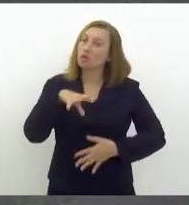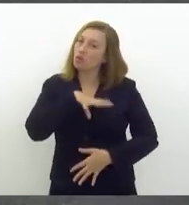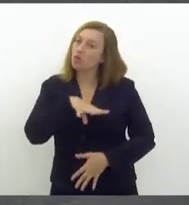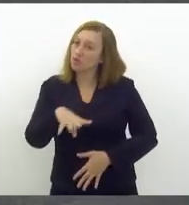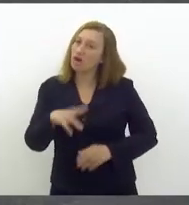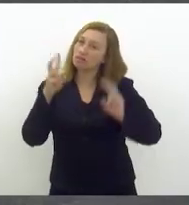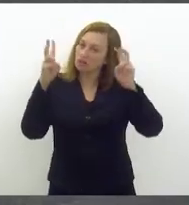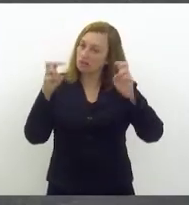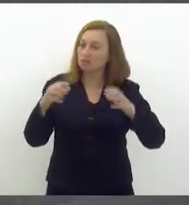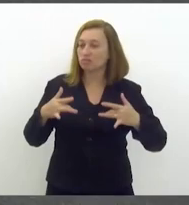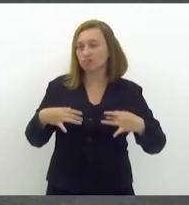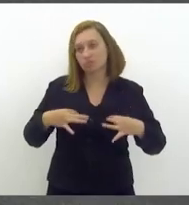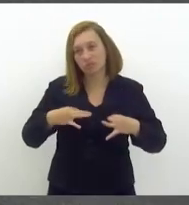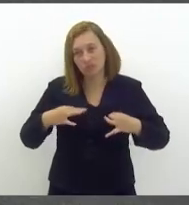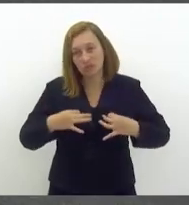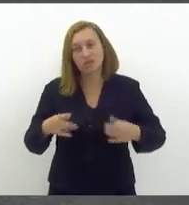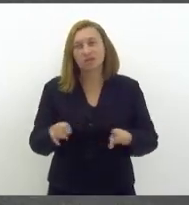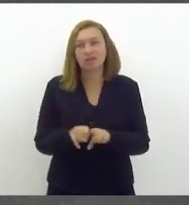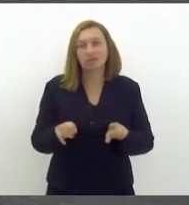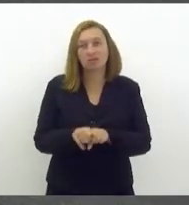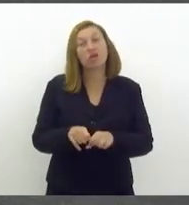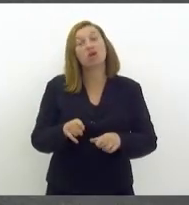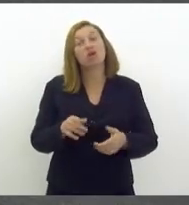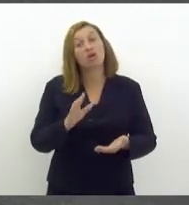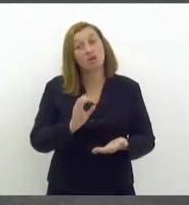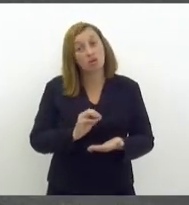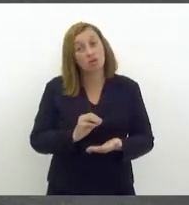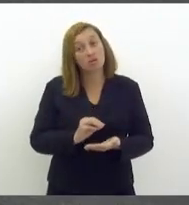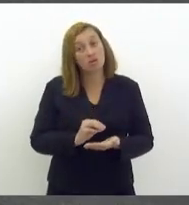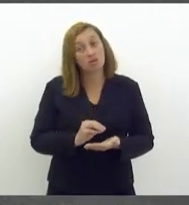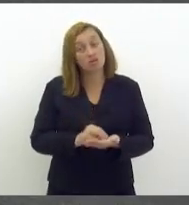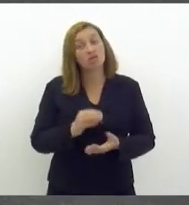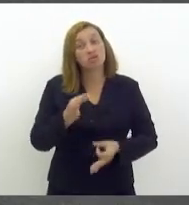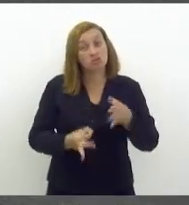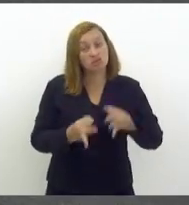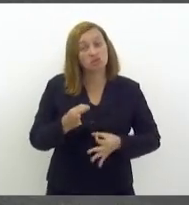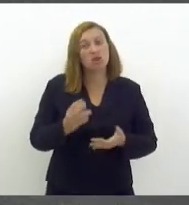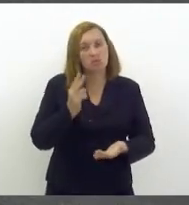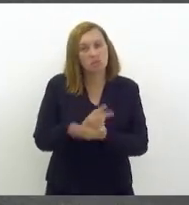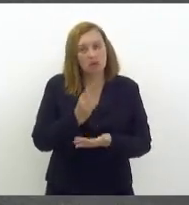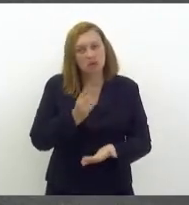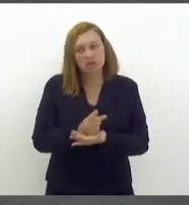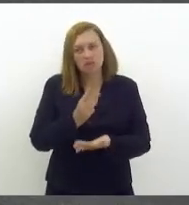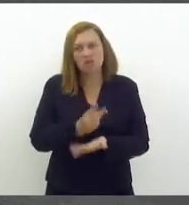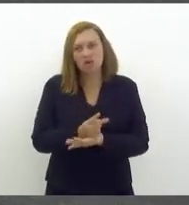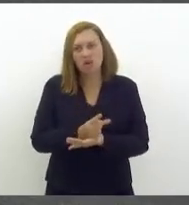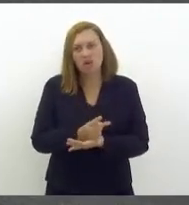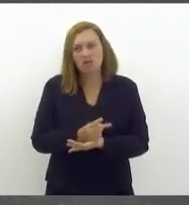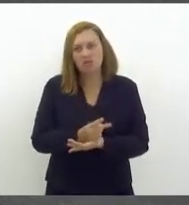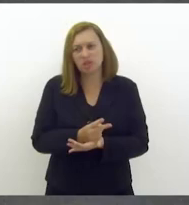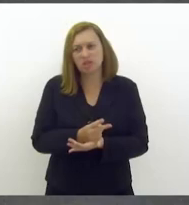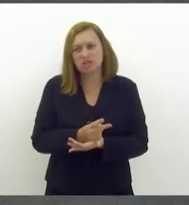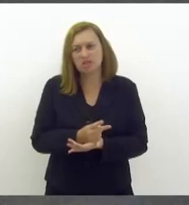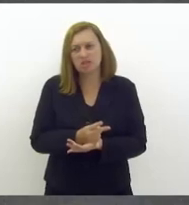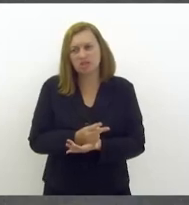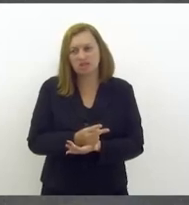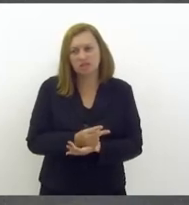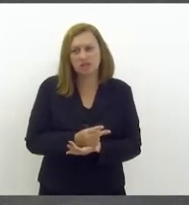quero me colocar à disposição também acho uma injustiça muito grande mesmo sendo tricolor sabemos o momento em que o clube